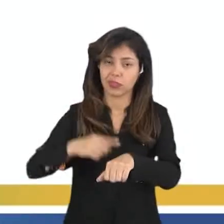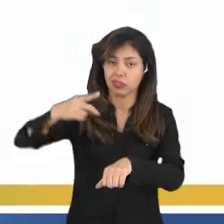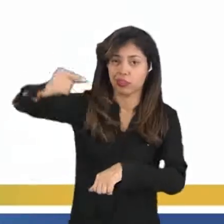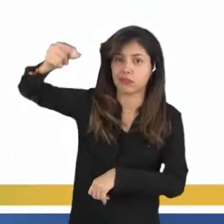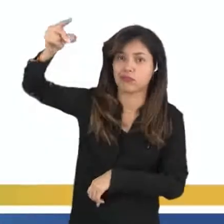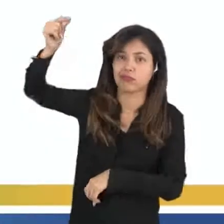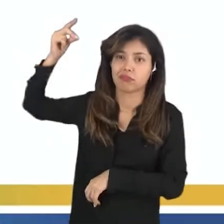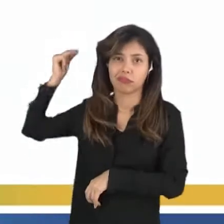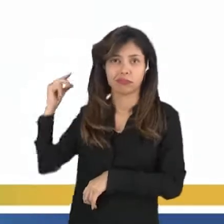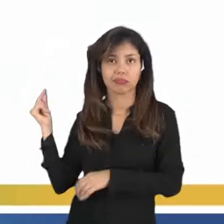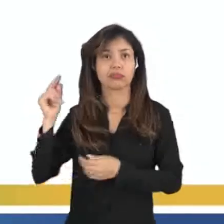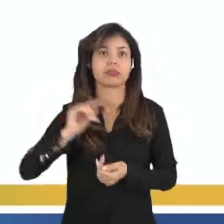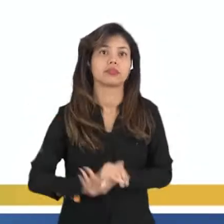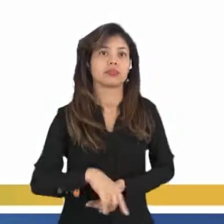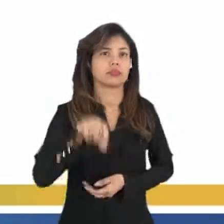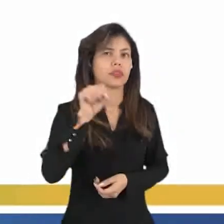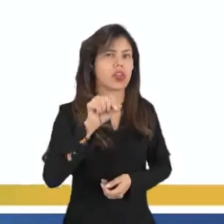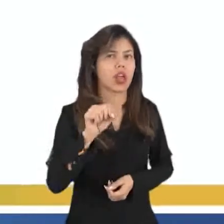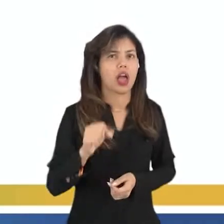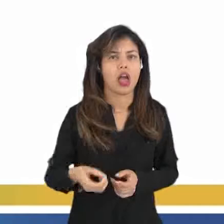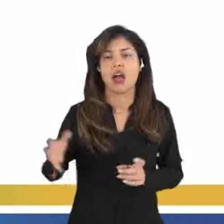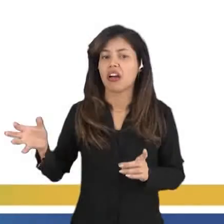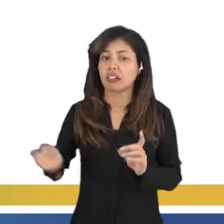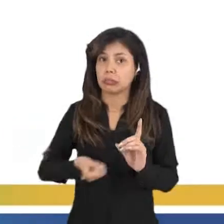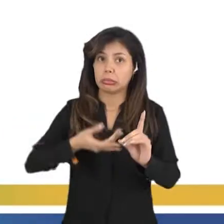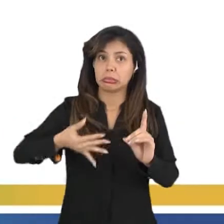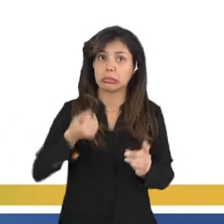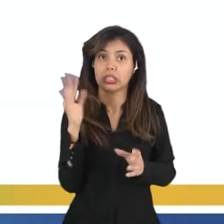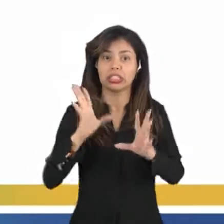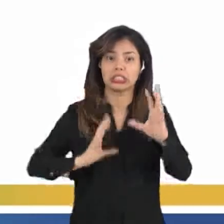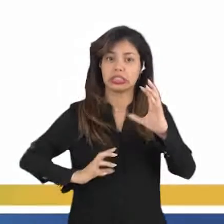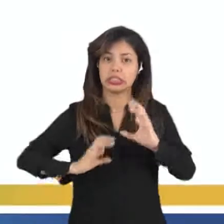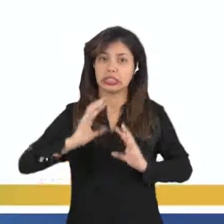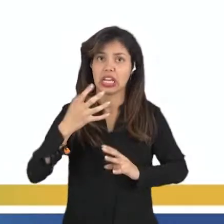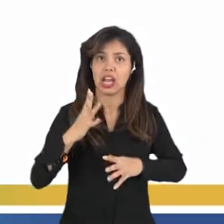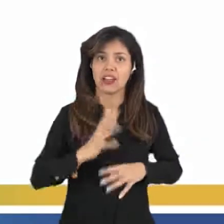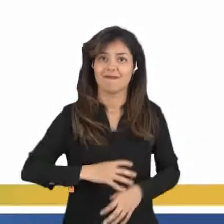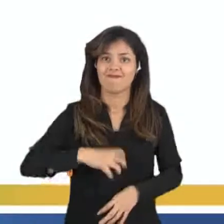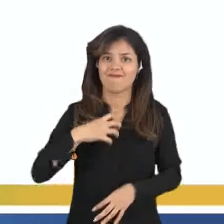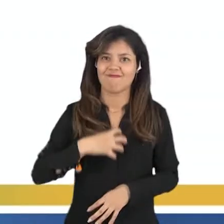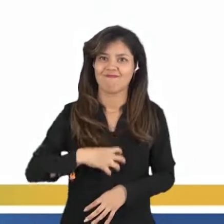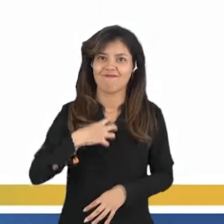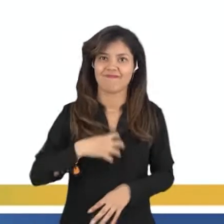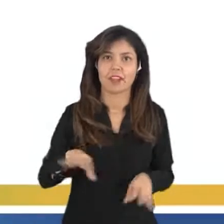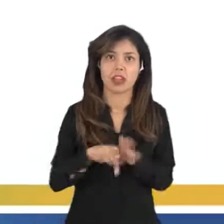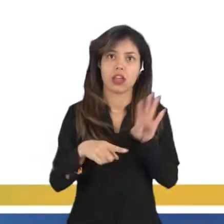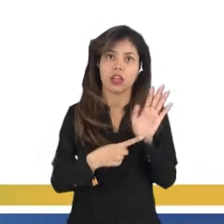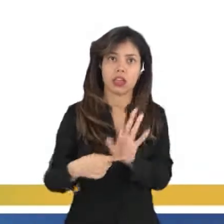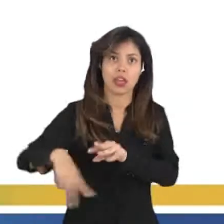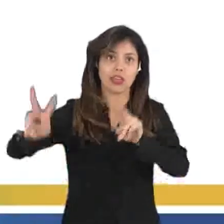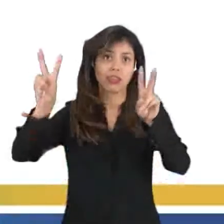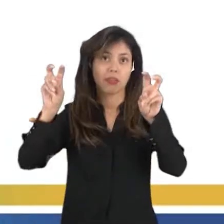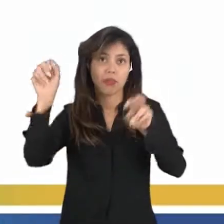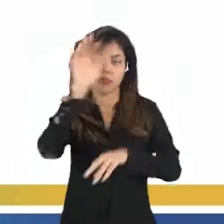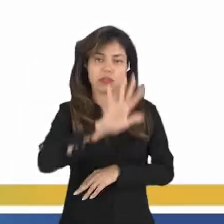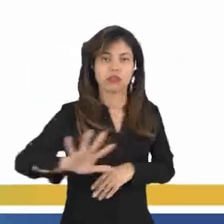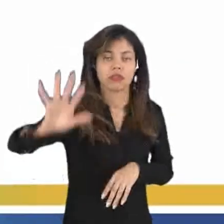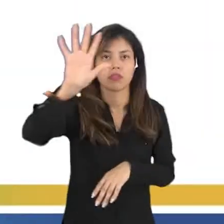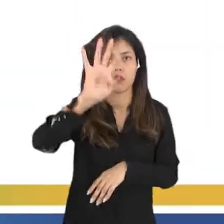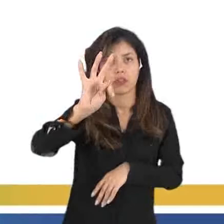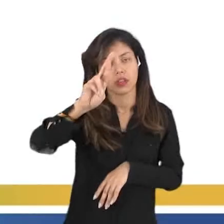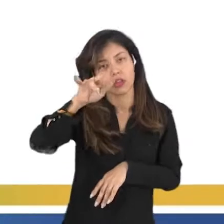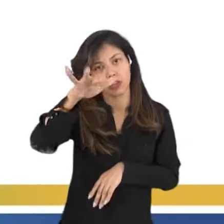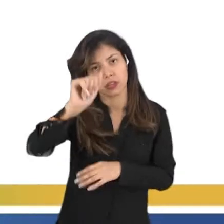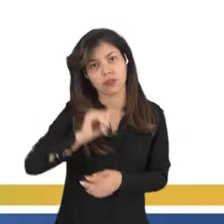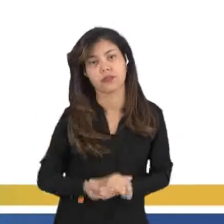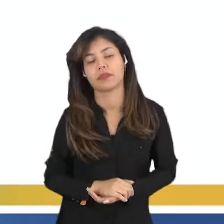ao longo de muito tempo. O que provoca tensão nessa região é a temática nacionalista e